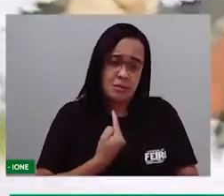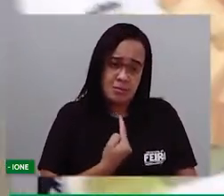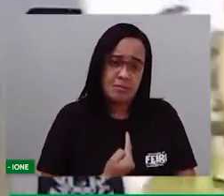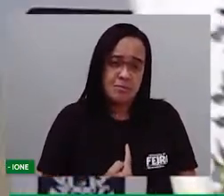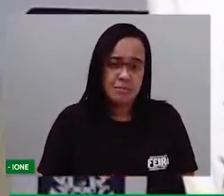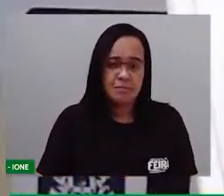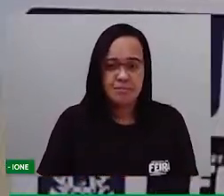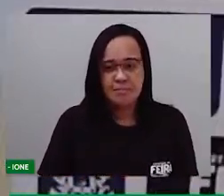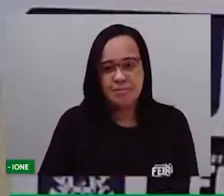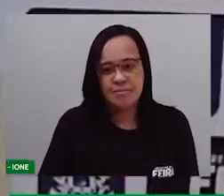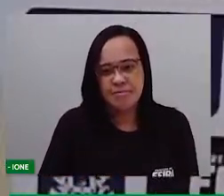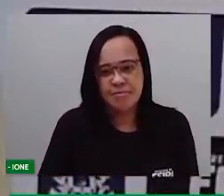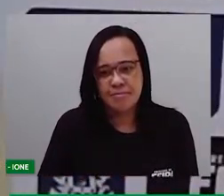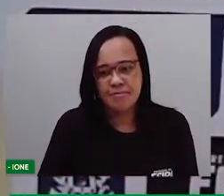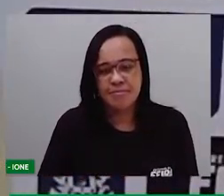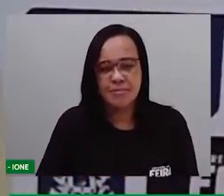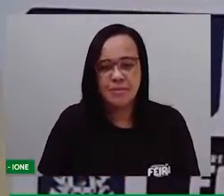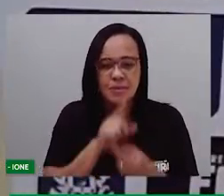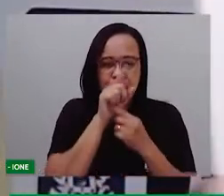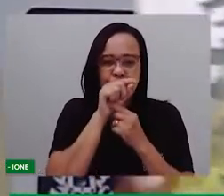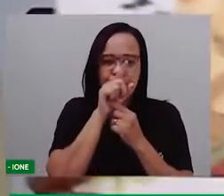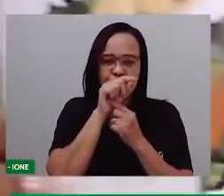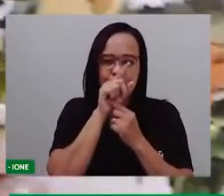e olha só contactar